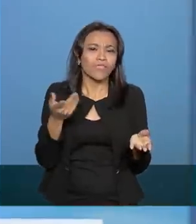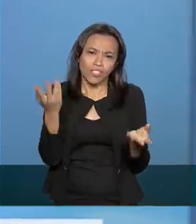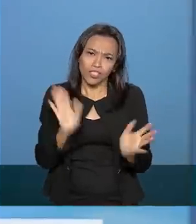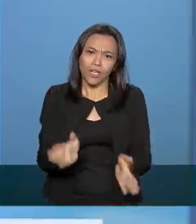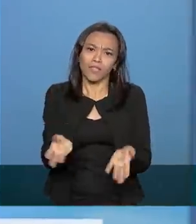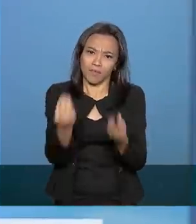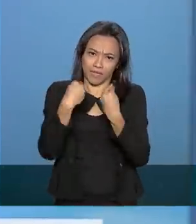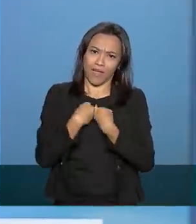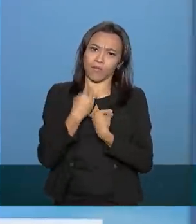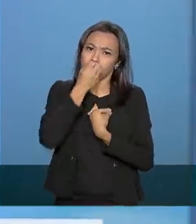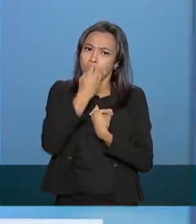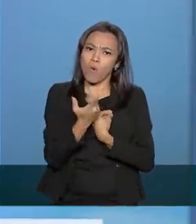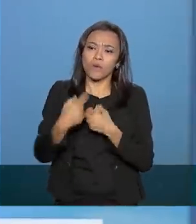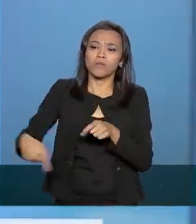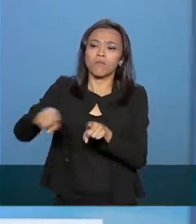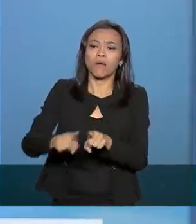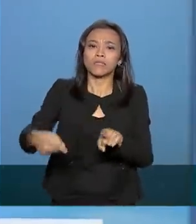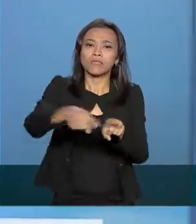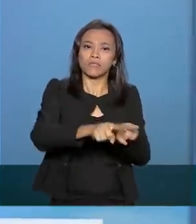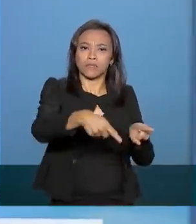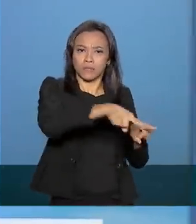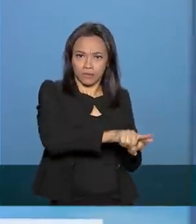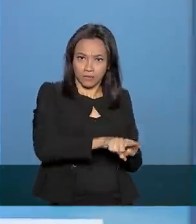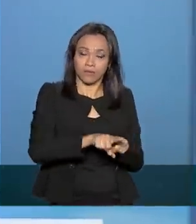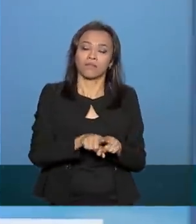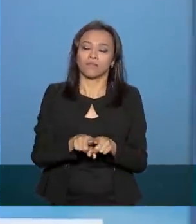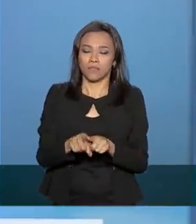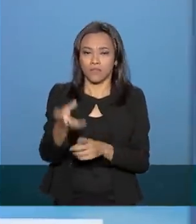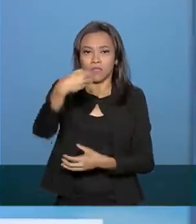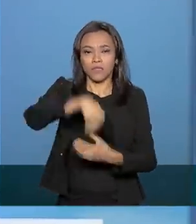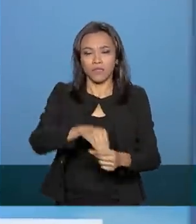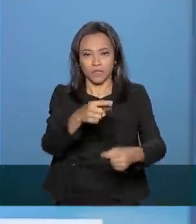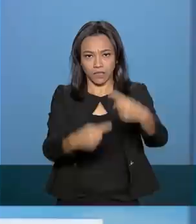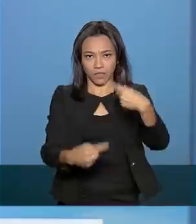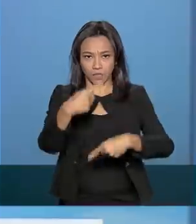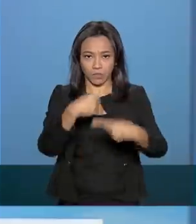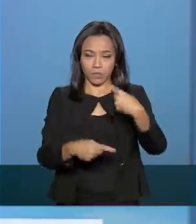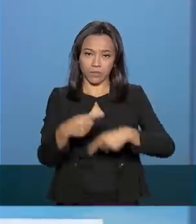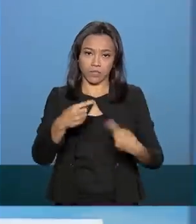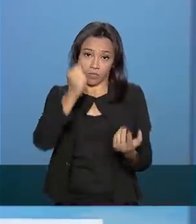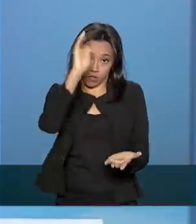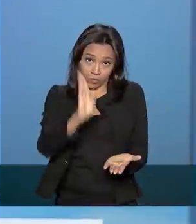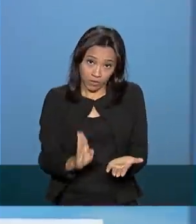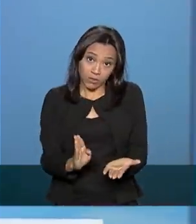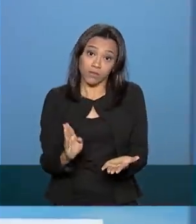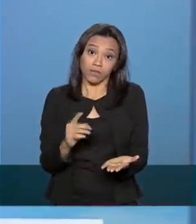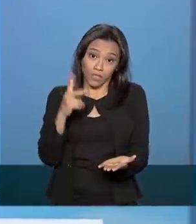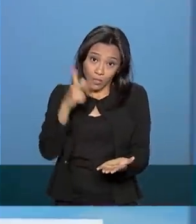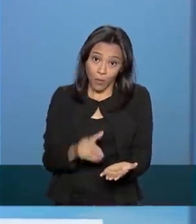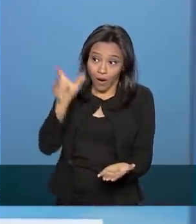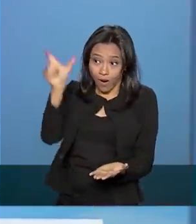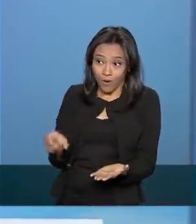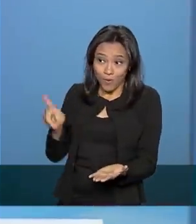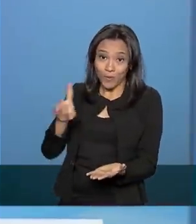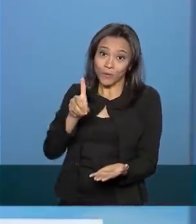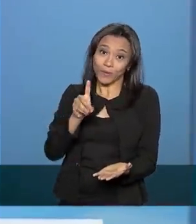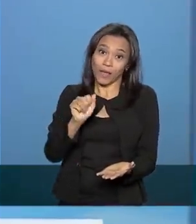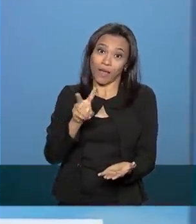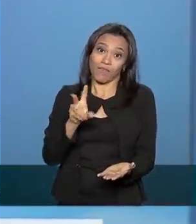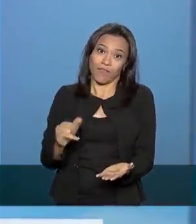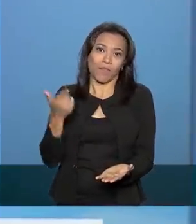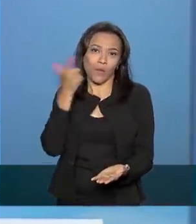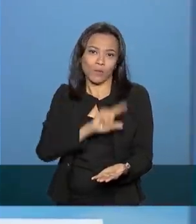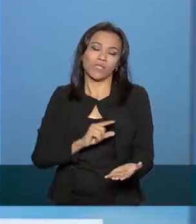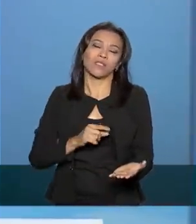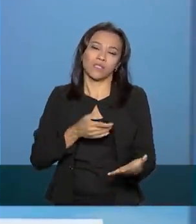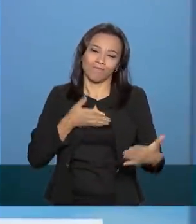dado boas parcerias dentro da política nacional, como o Davi Alcolumbre, para vencermos esses